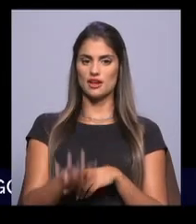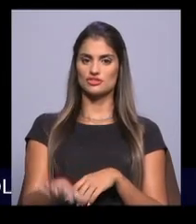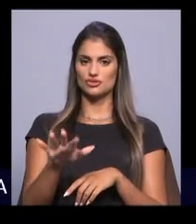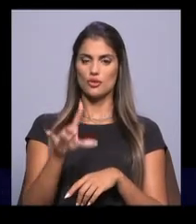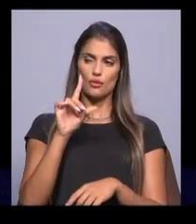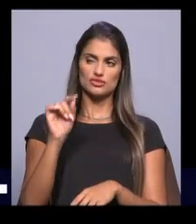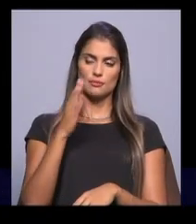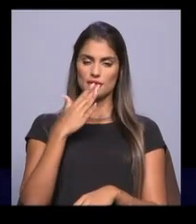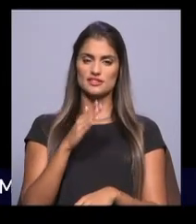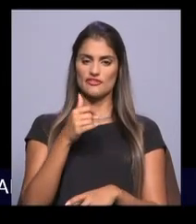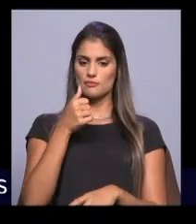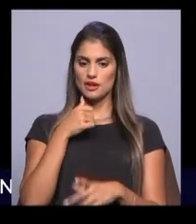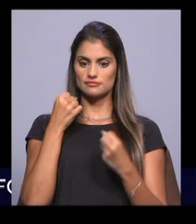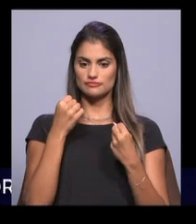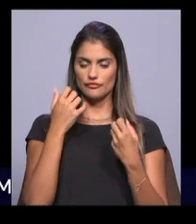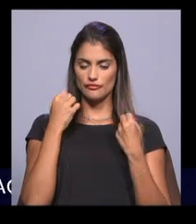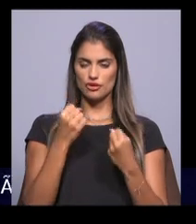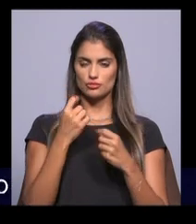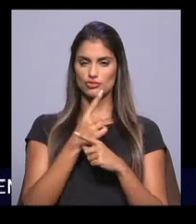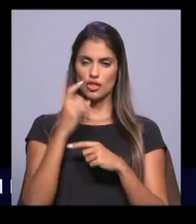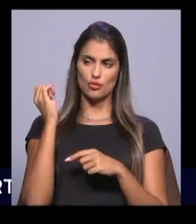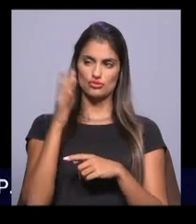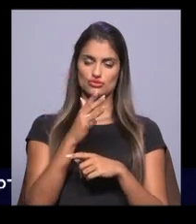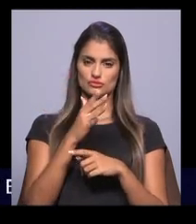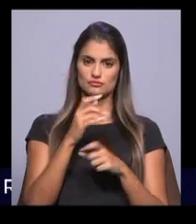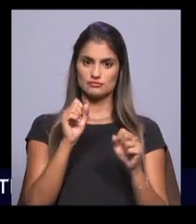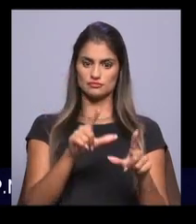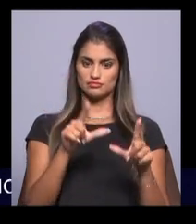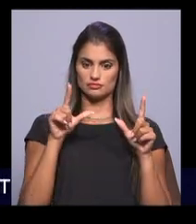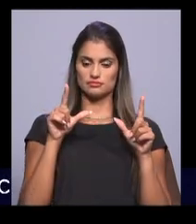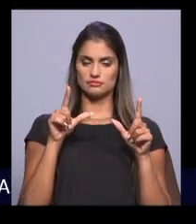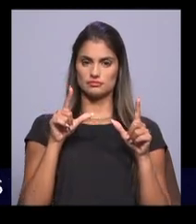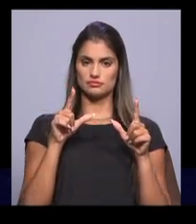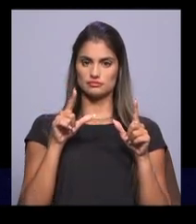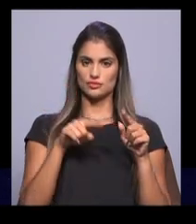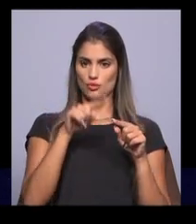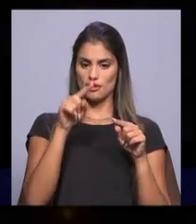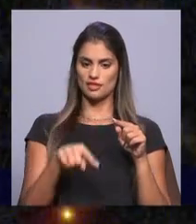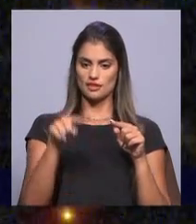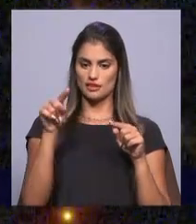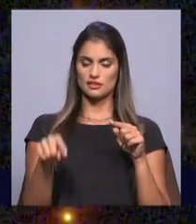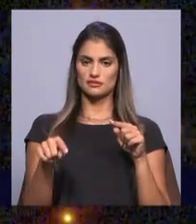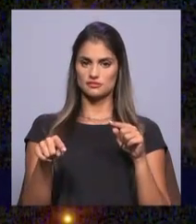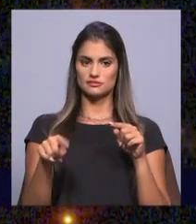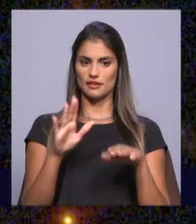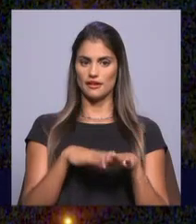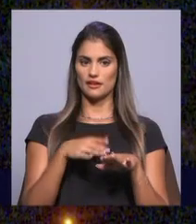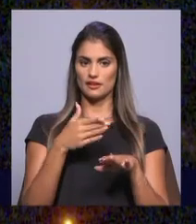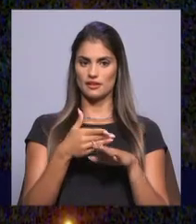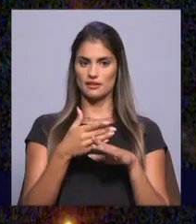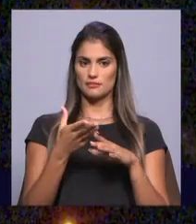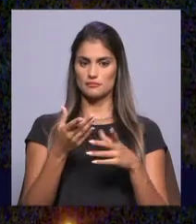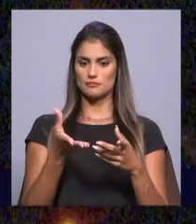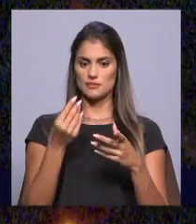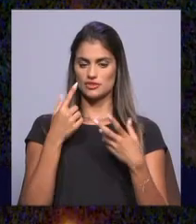distantes parecem-nos mais vermelhas porque a sua luz foi esticada no comprimento de onda para comprimentos de onda maiores, ou seja, mais